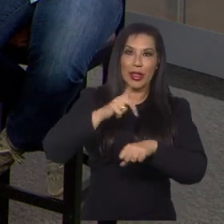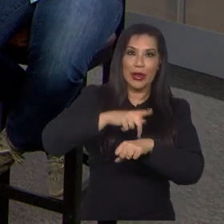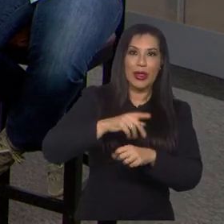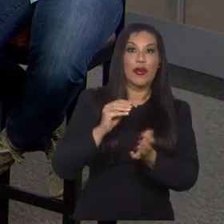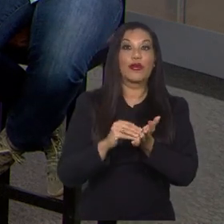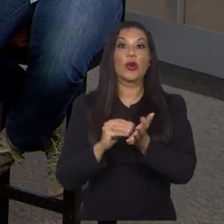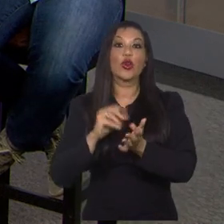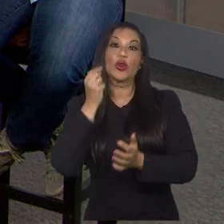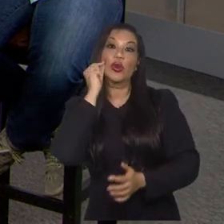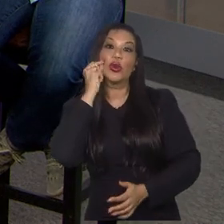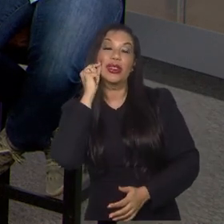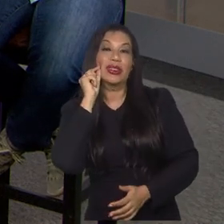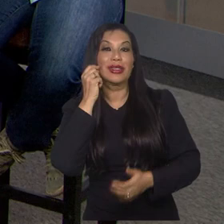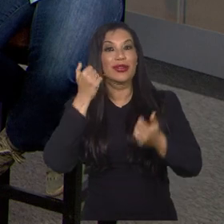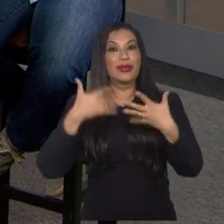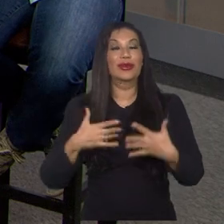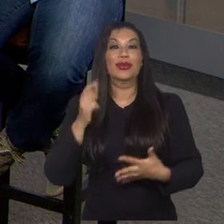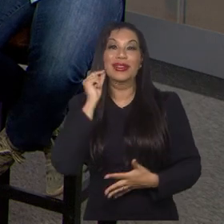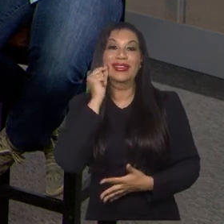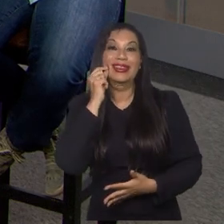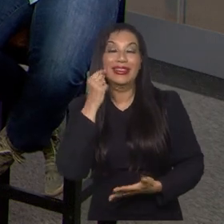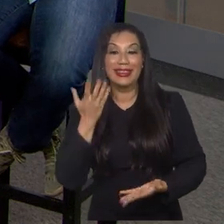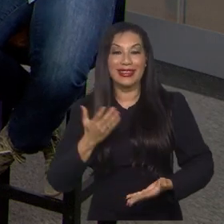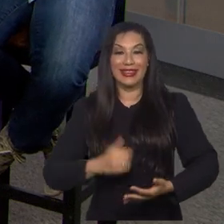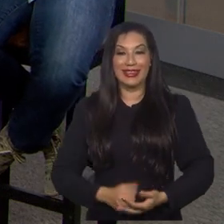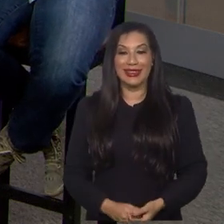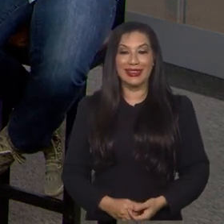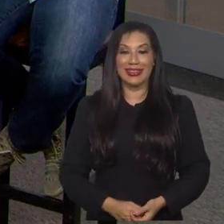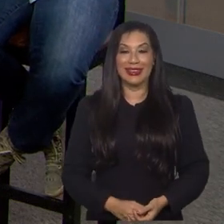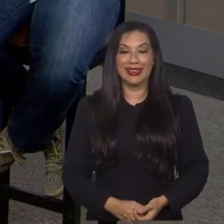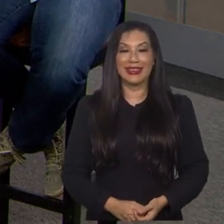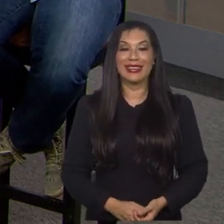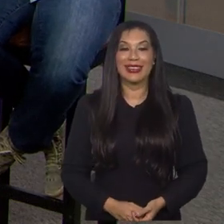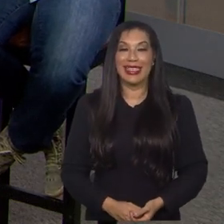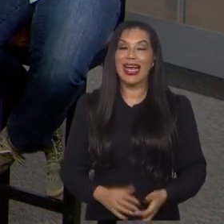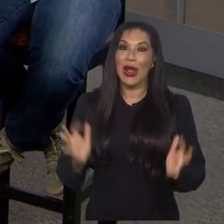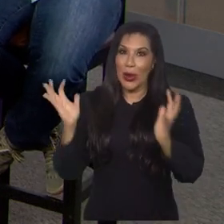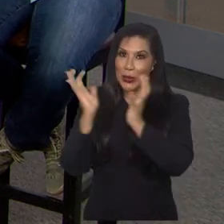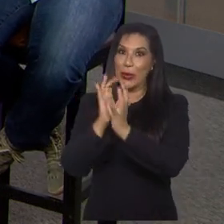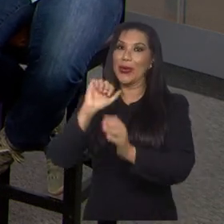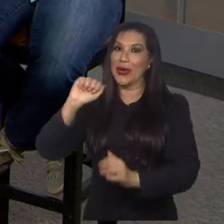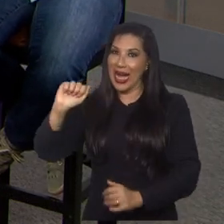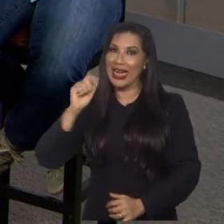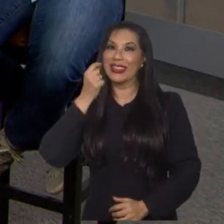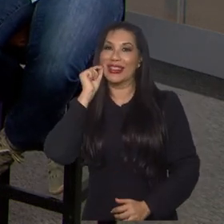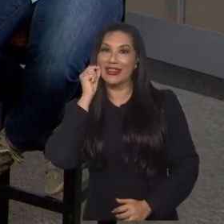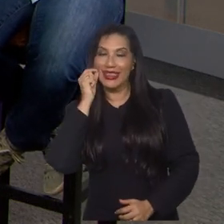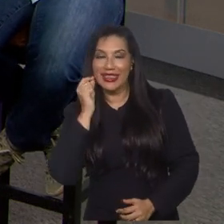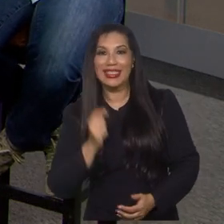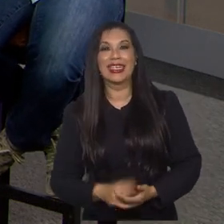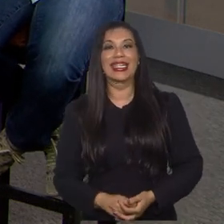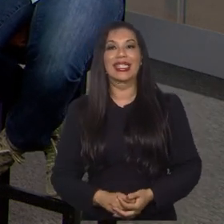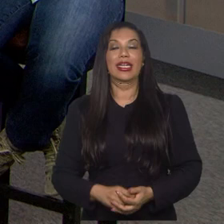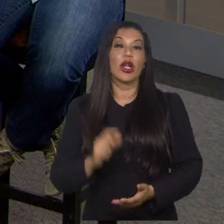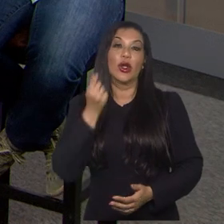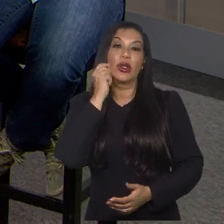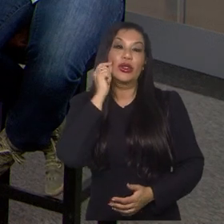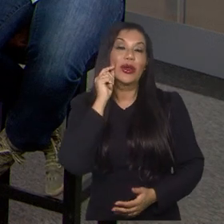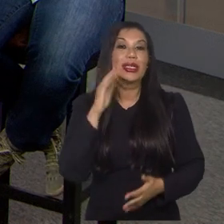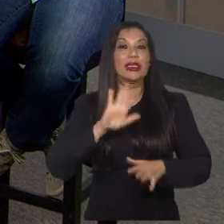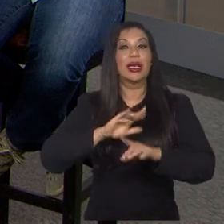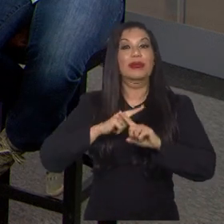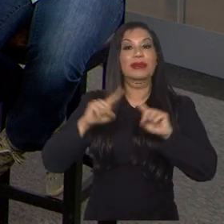faltou Suíça. Vamos falar de Suíça também. Suíça, ela ainda está, ela está, né? No grupo A. Suíça, que